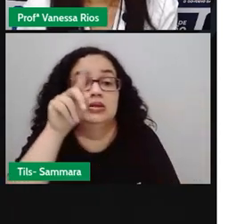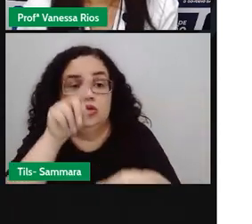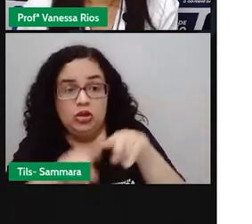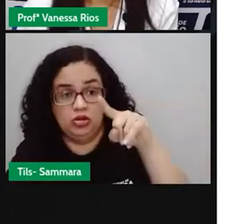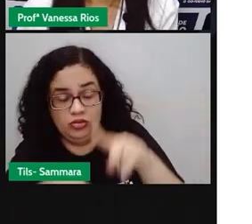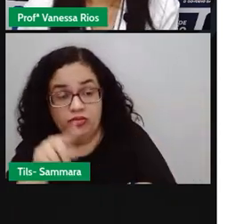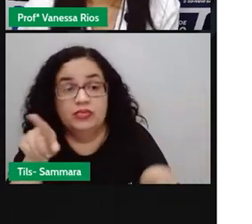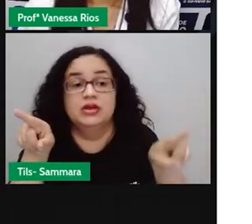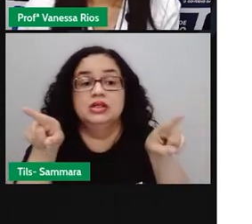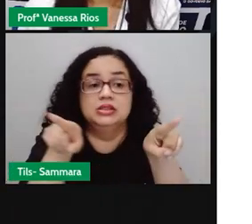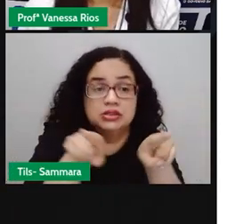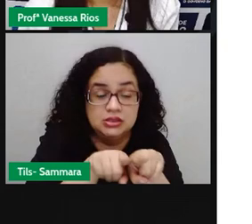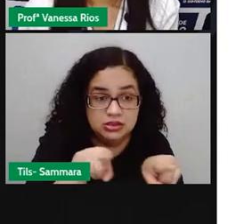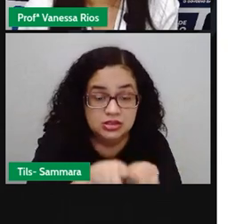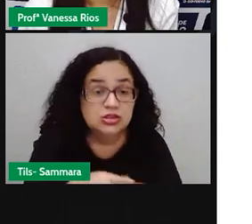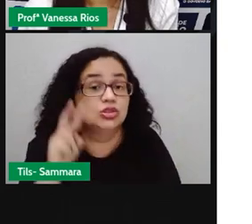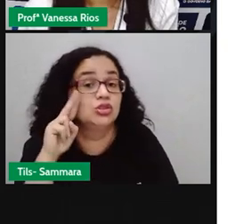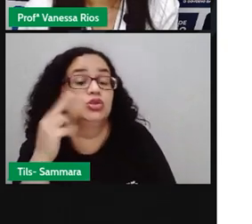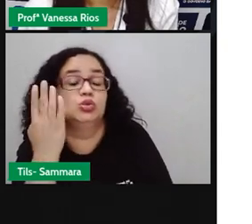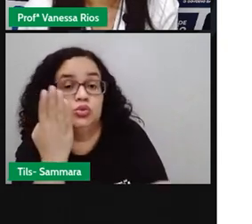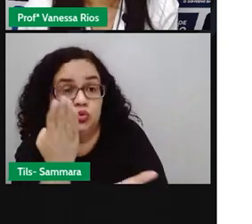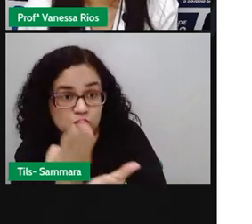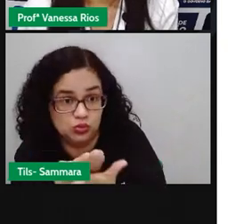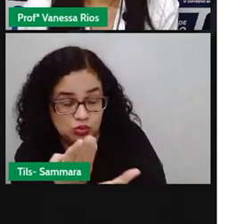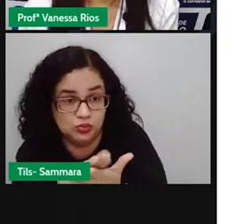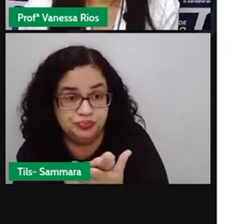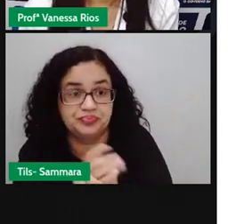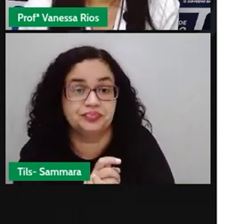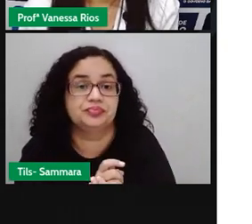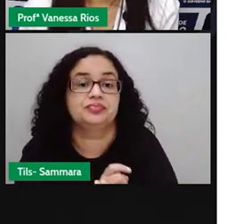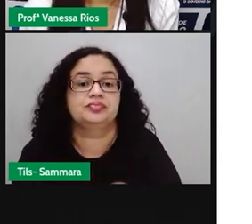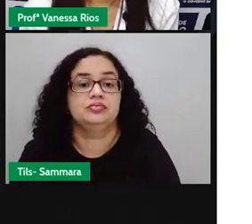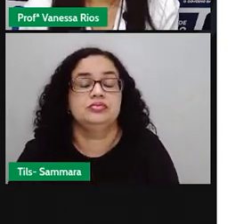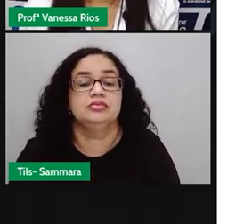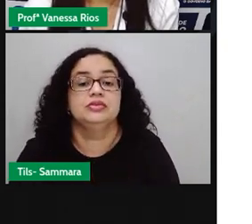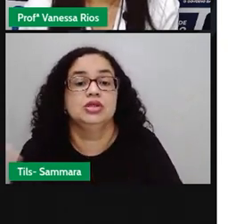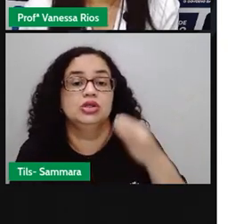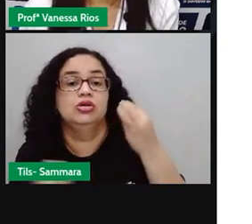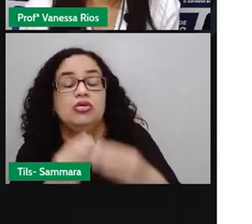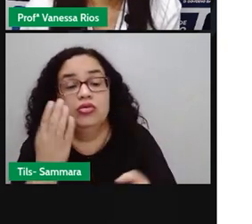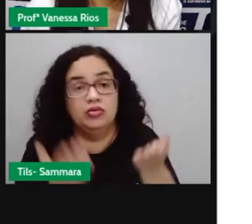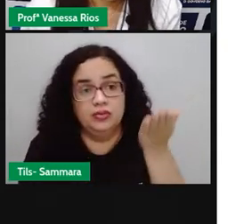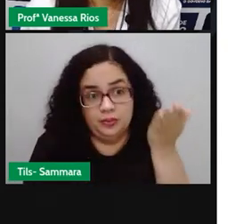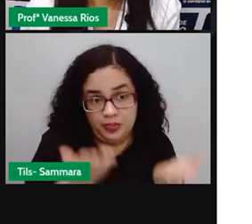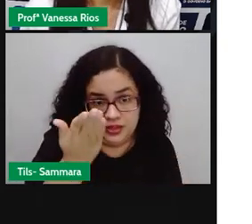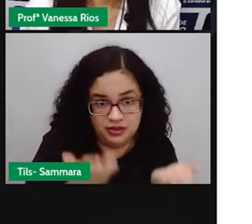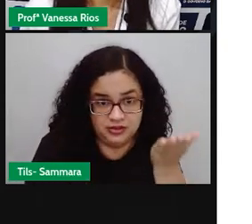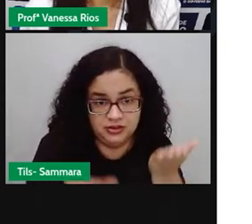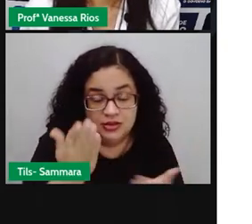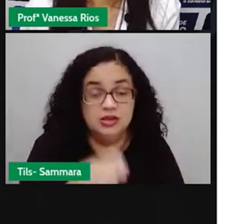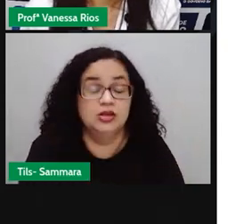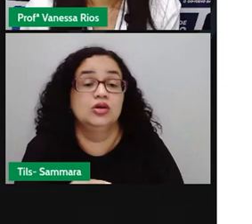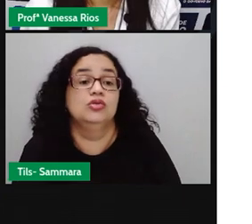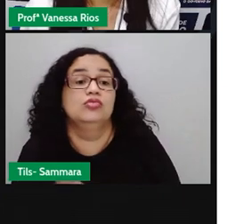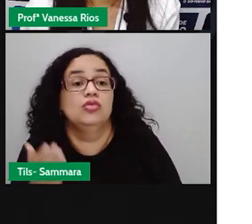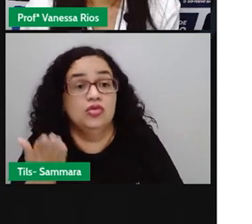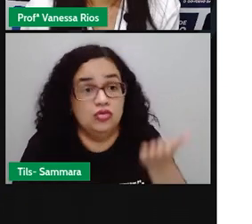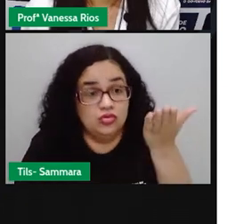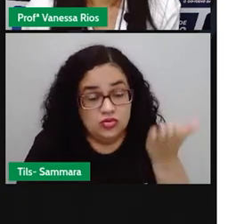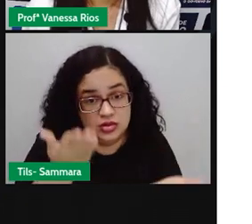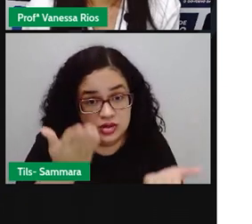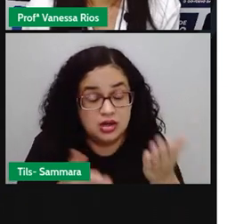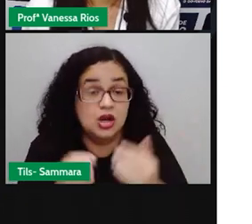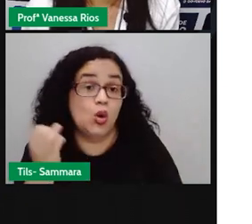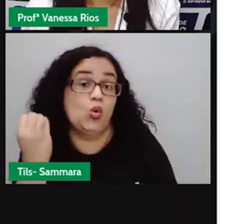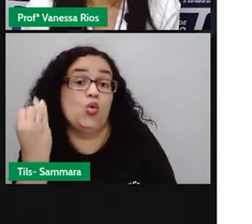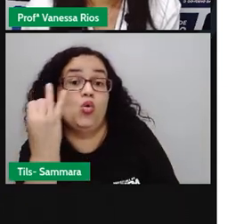materiais, também diante do que a gente estudou aí sobre a forma de medir, não é? O volume, medir aí